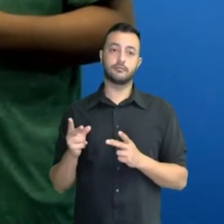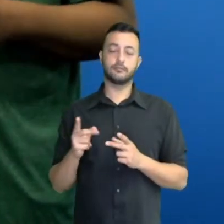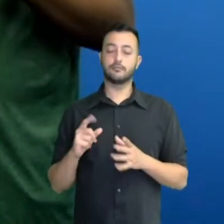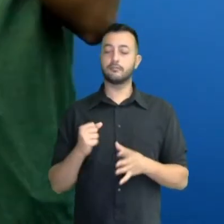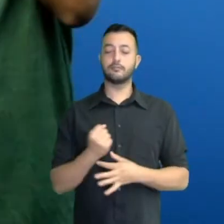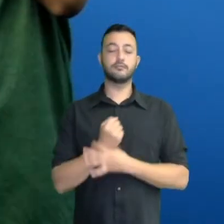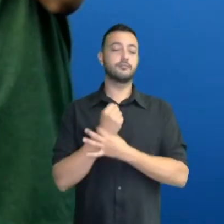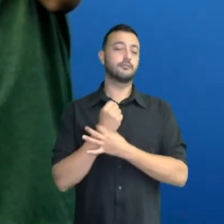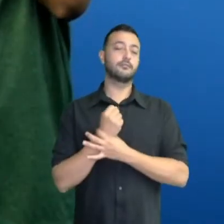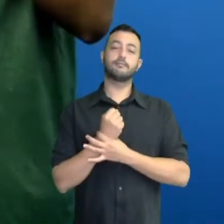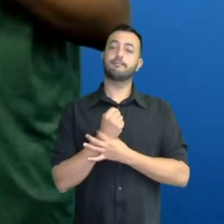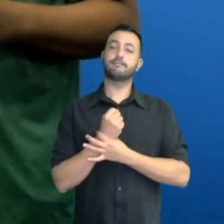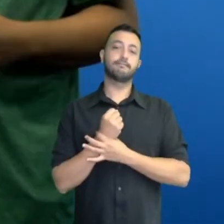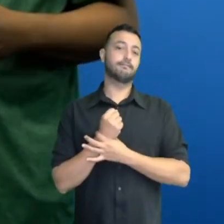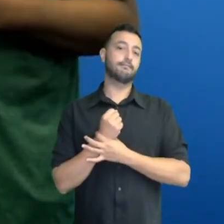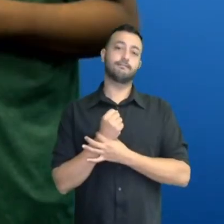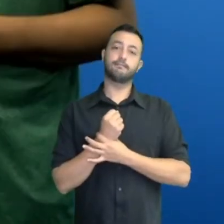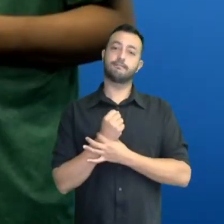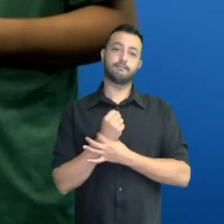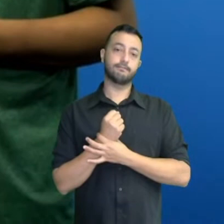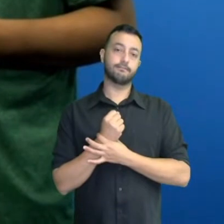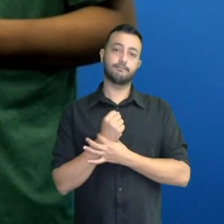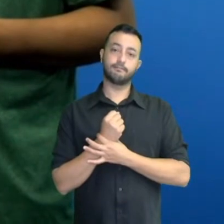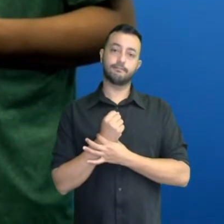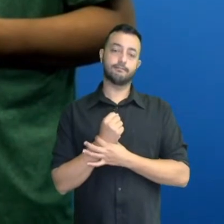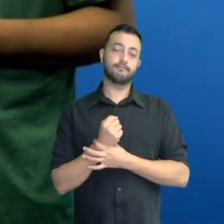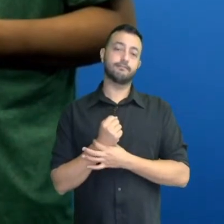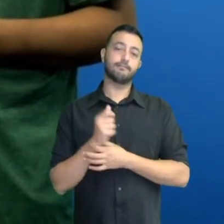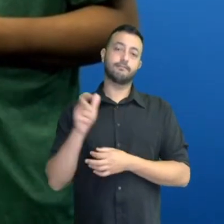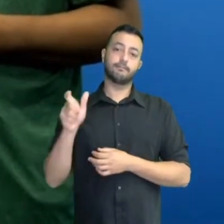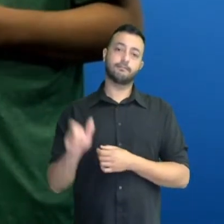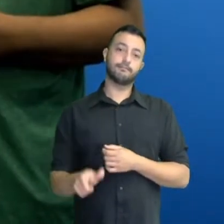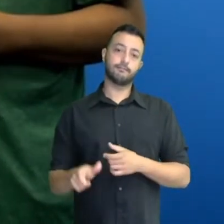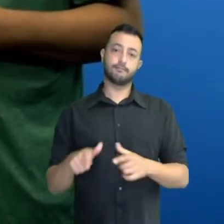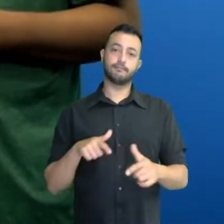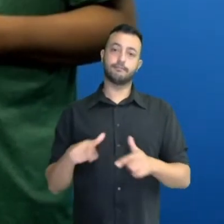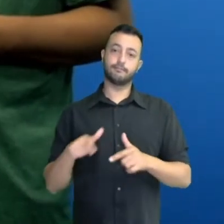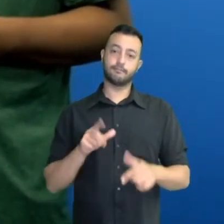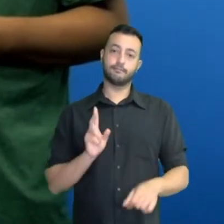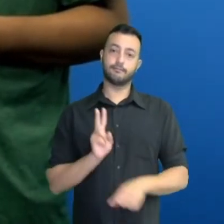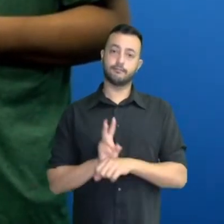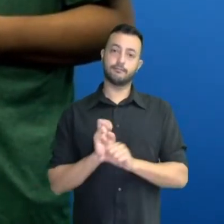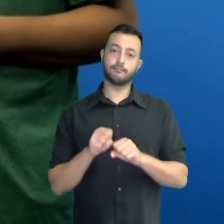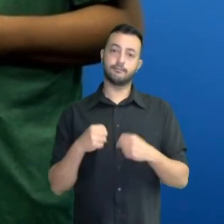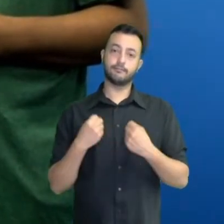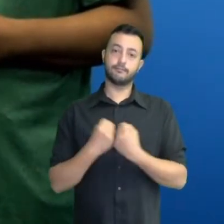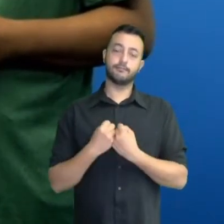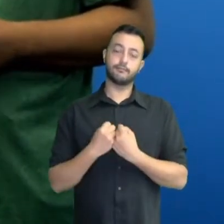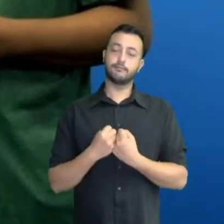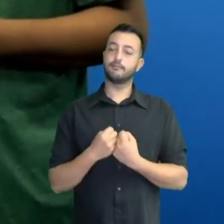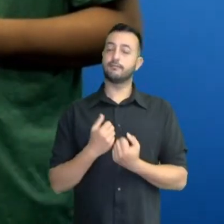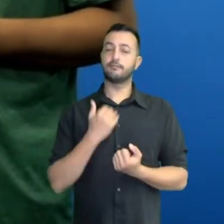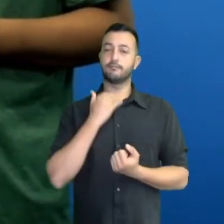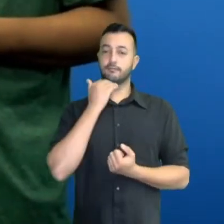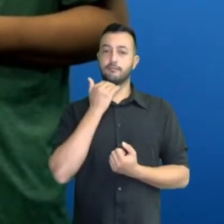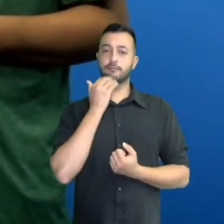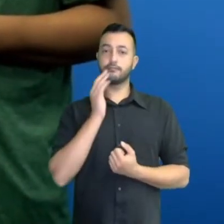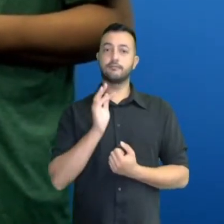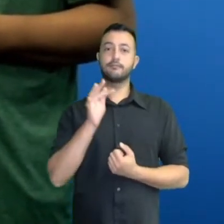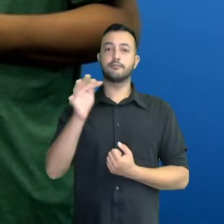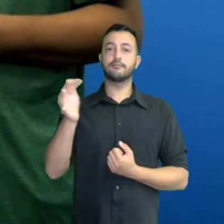não garante ao trabalhador a proteção social, né? Uma